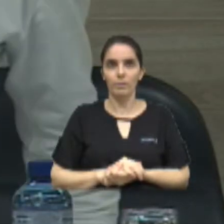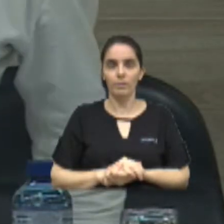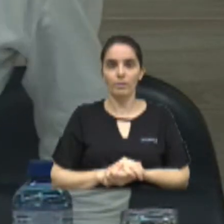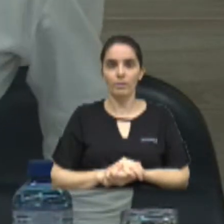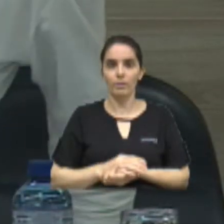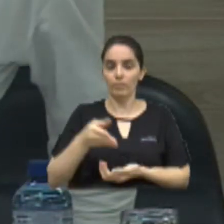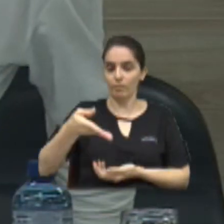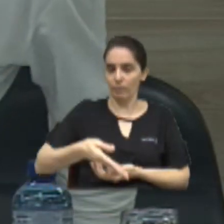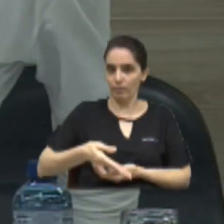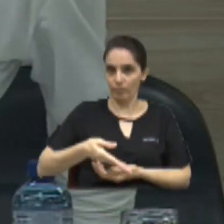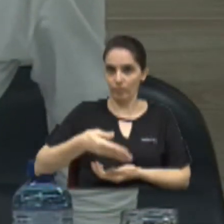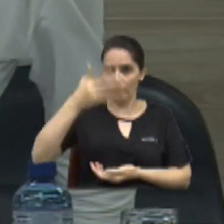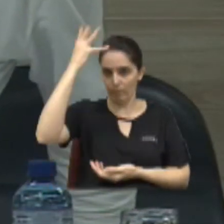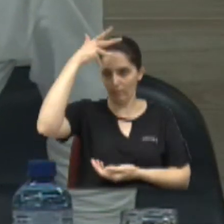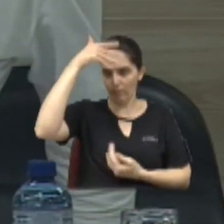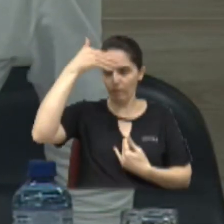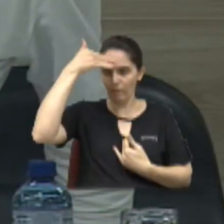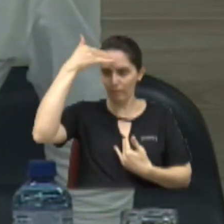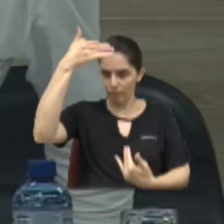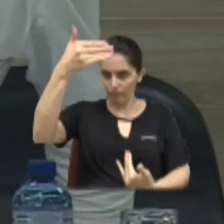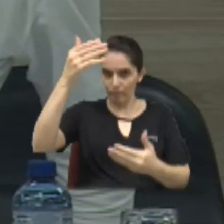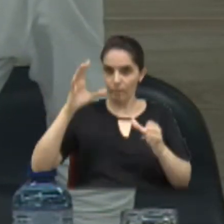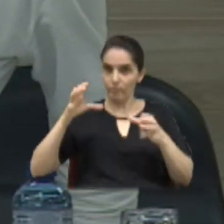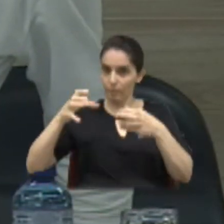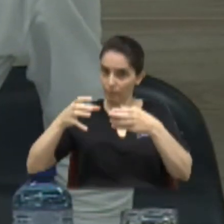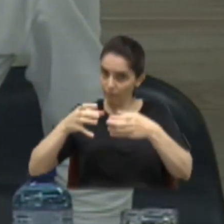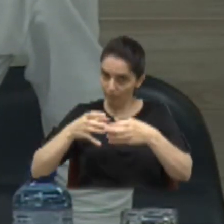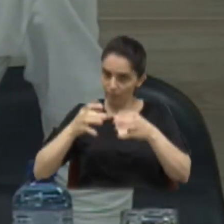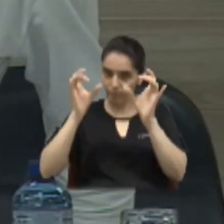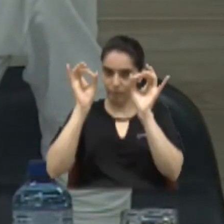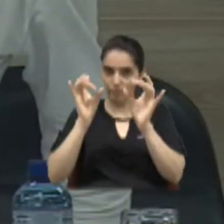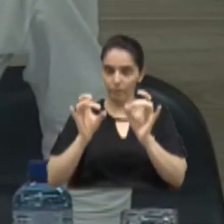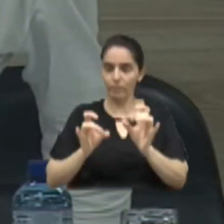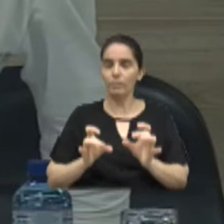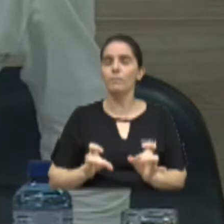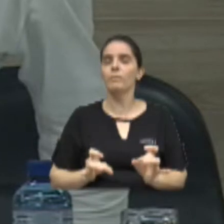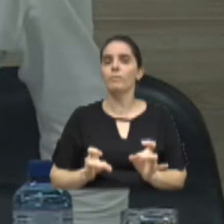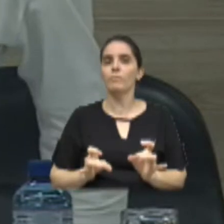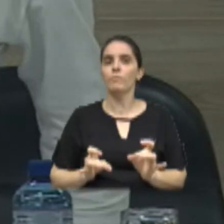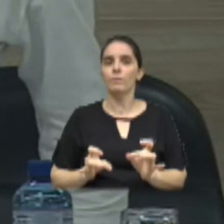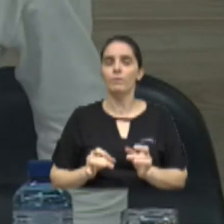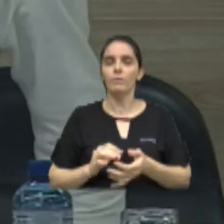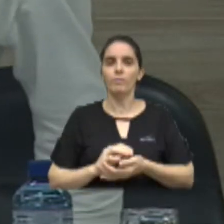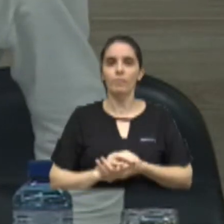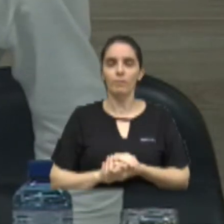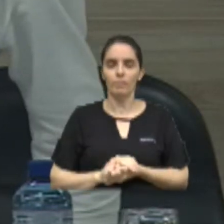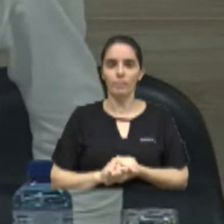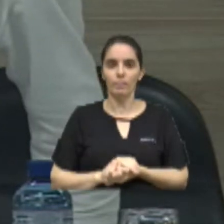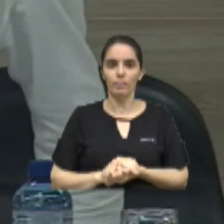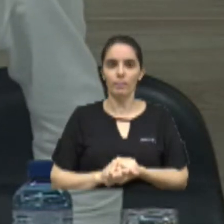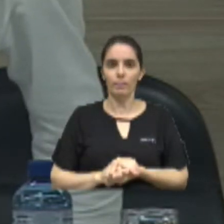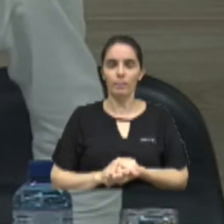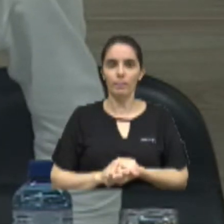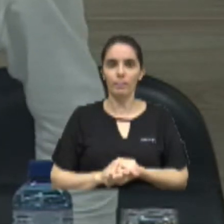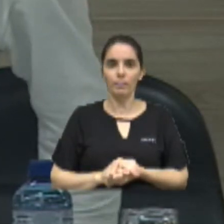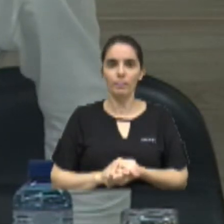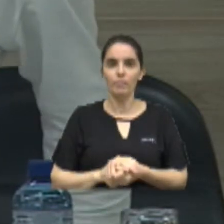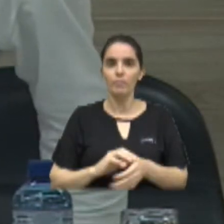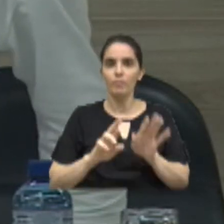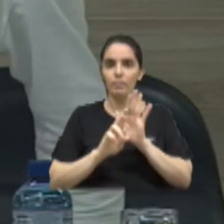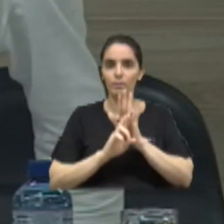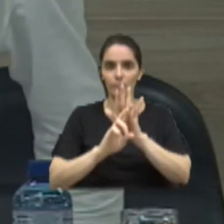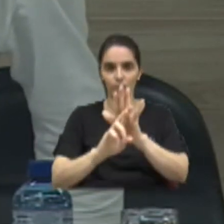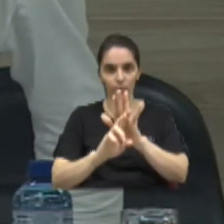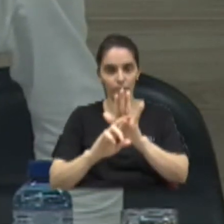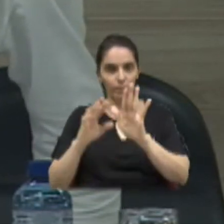aqui fica o meu agradecimento à comissão que está com essa função na mão, representando